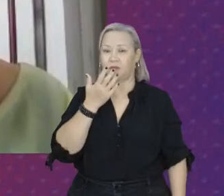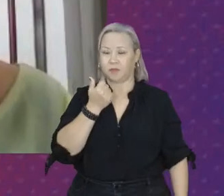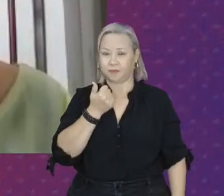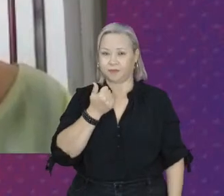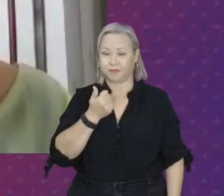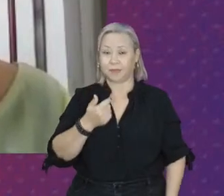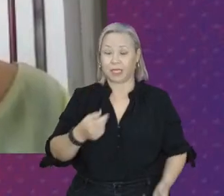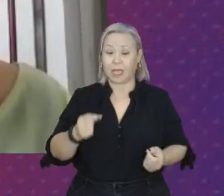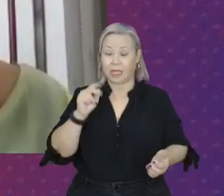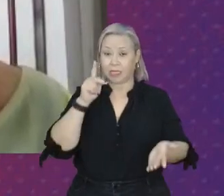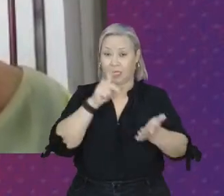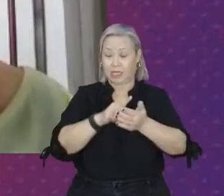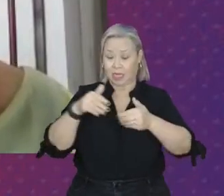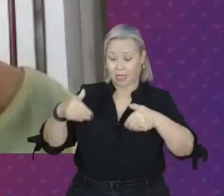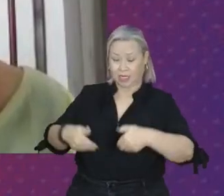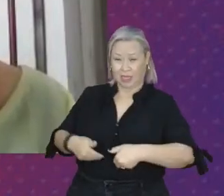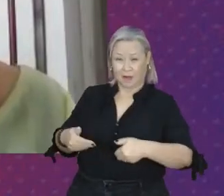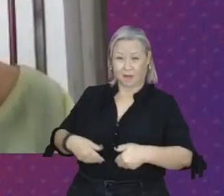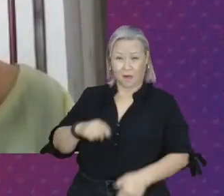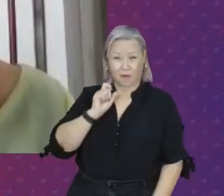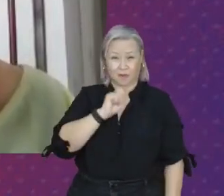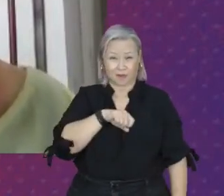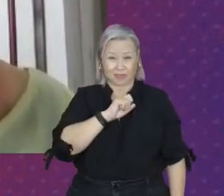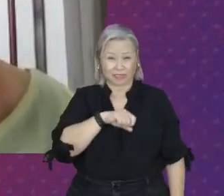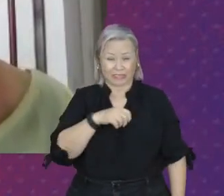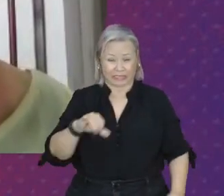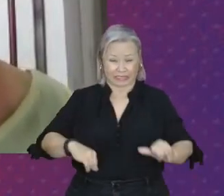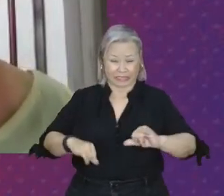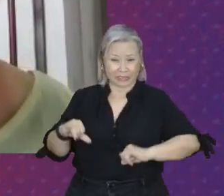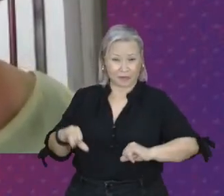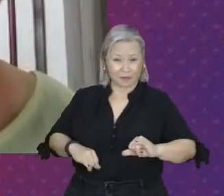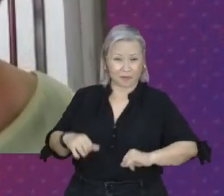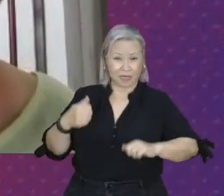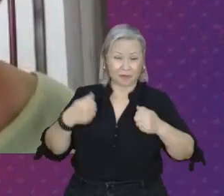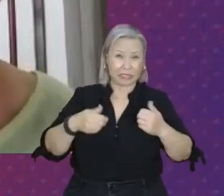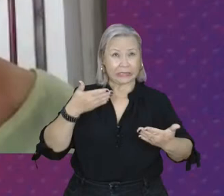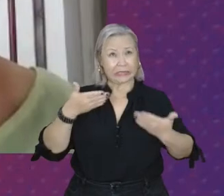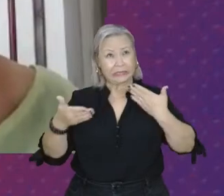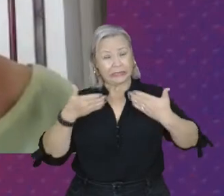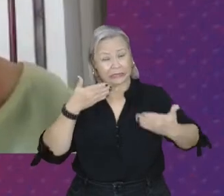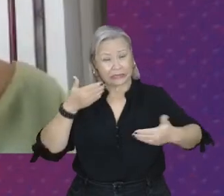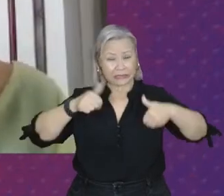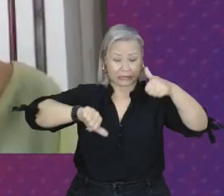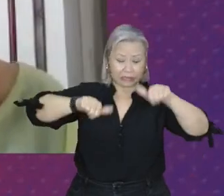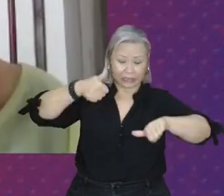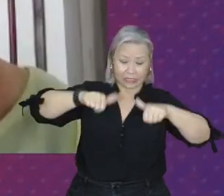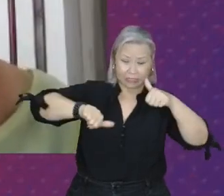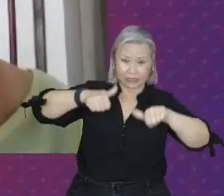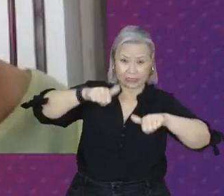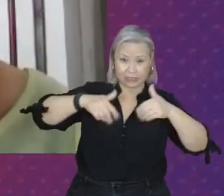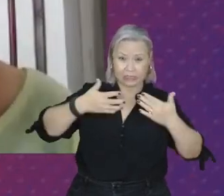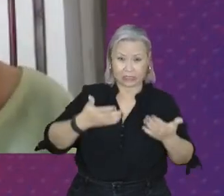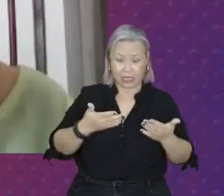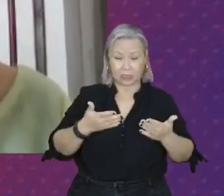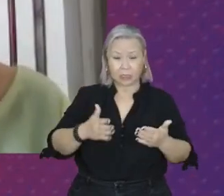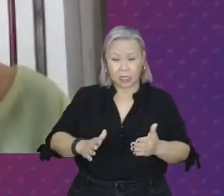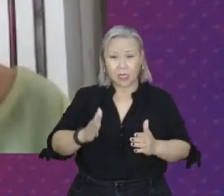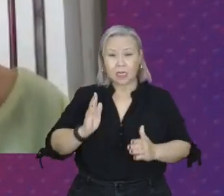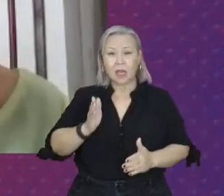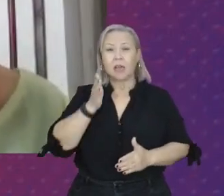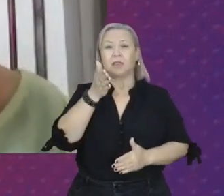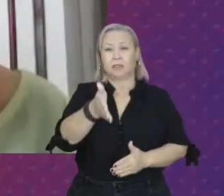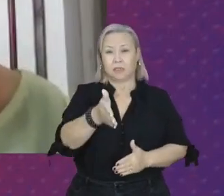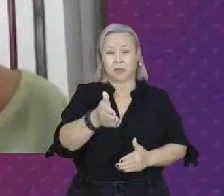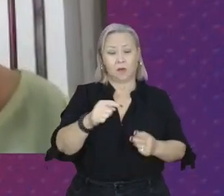fenômeno da fome, desse flagelo, ele precisa ser analisado na dupla dimensão, porque a